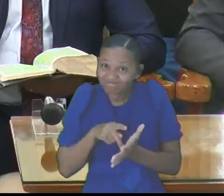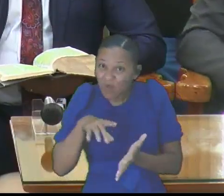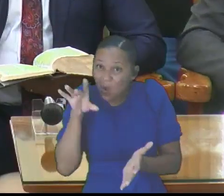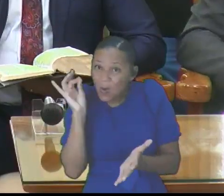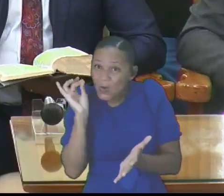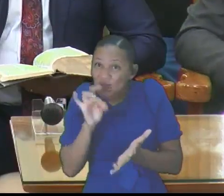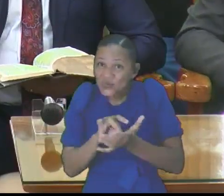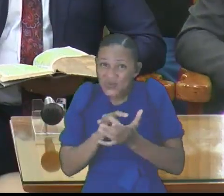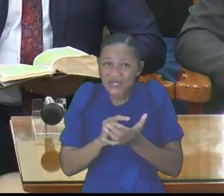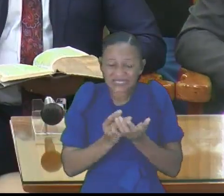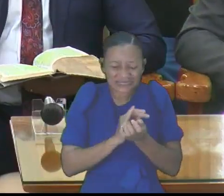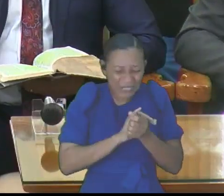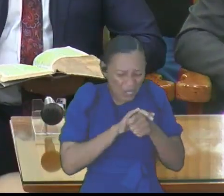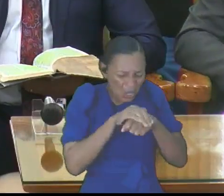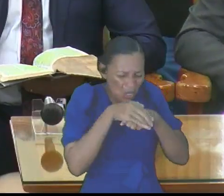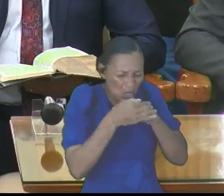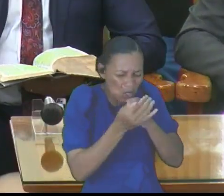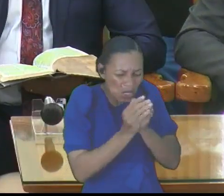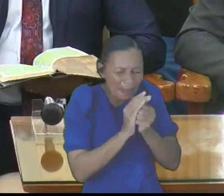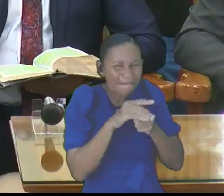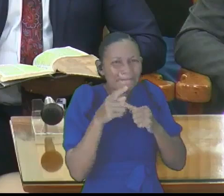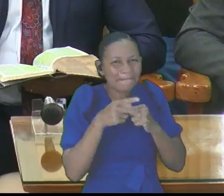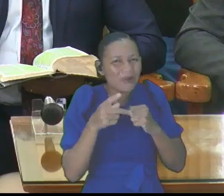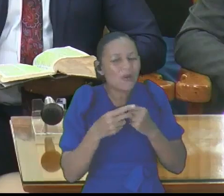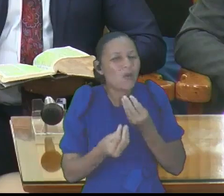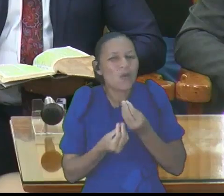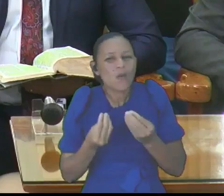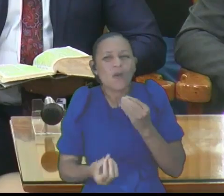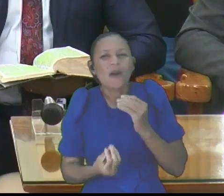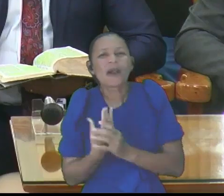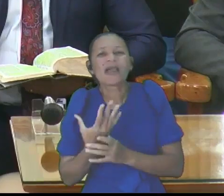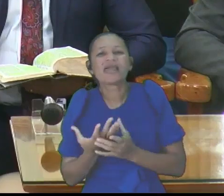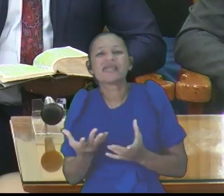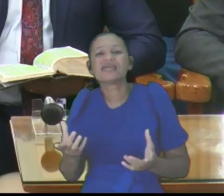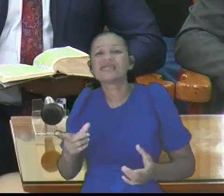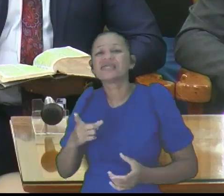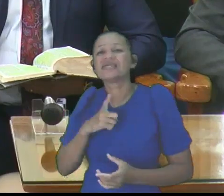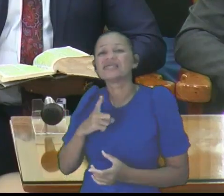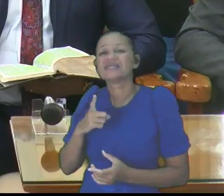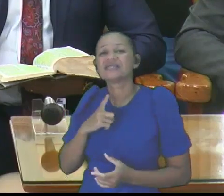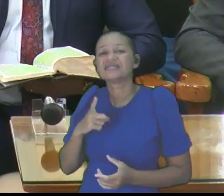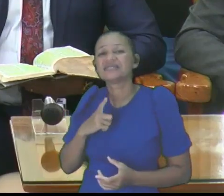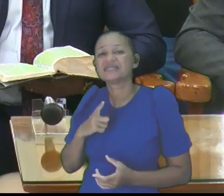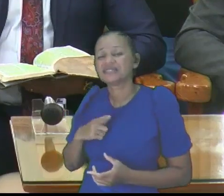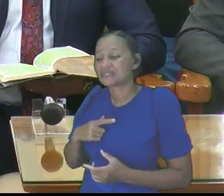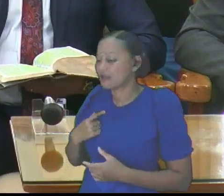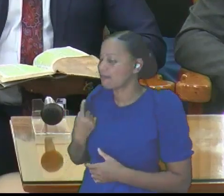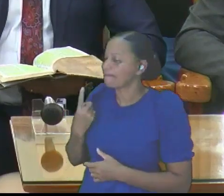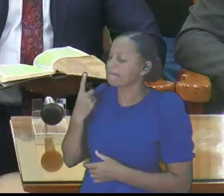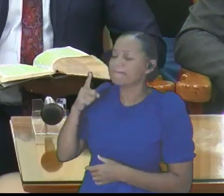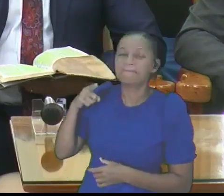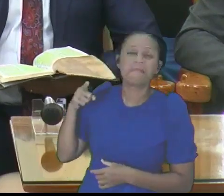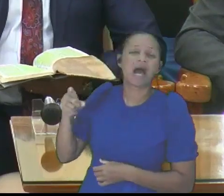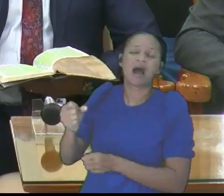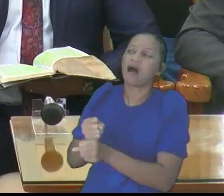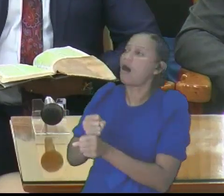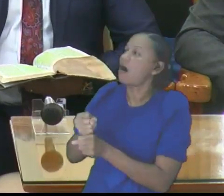aquela pedrinha de rio lisa, você sabe como é que ela é feita? Ela é feita ao longo de milênios de